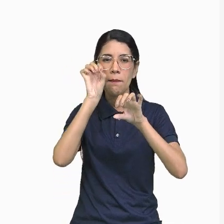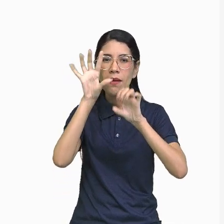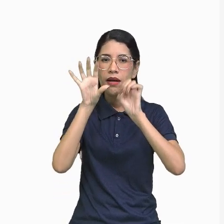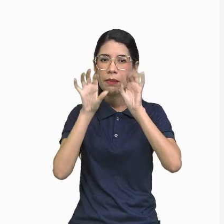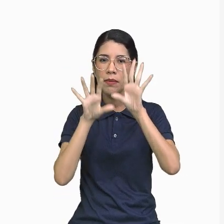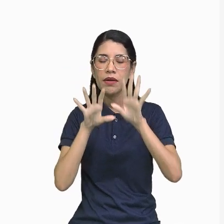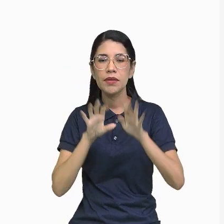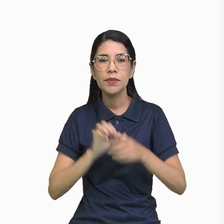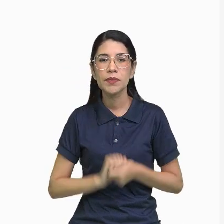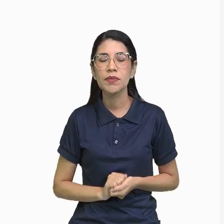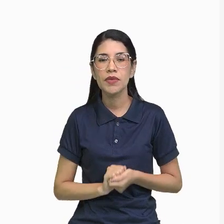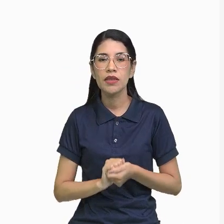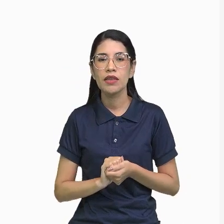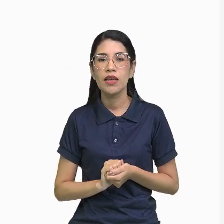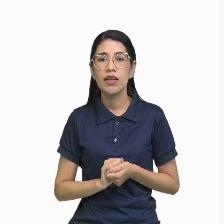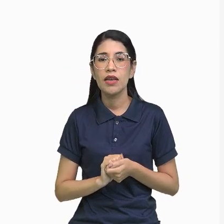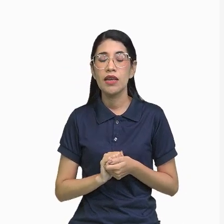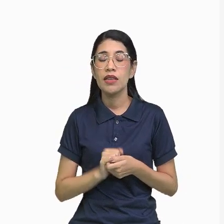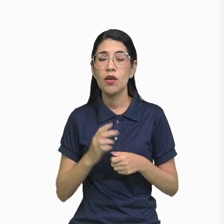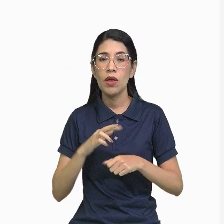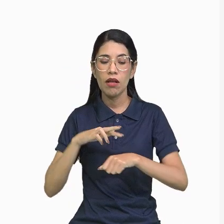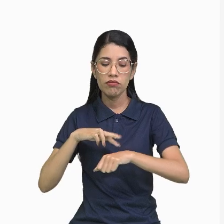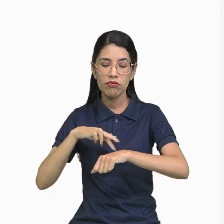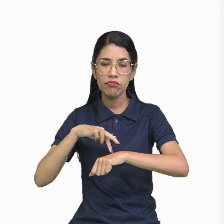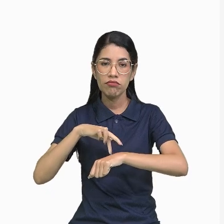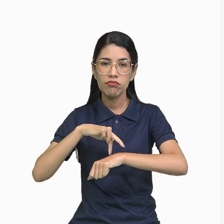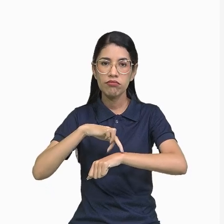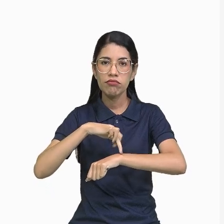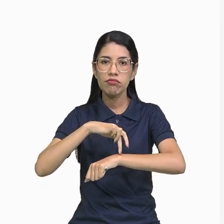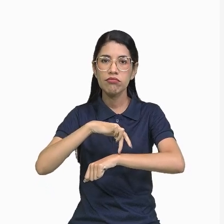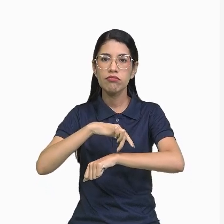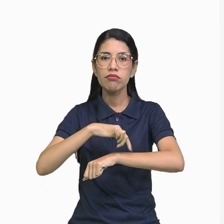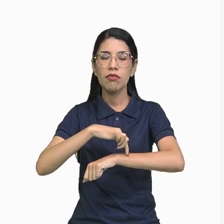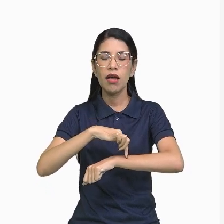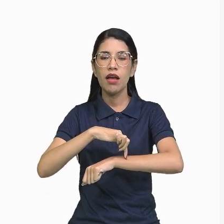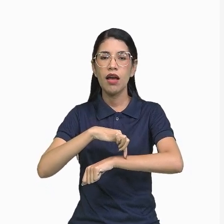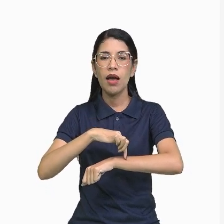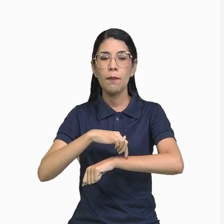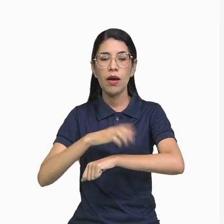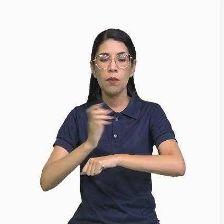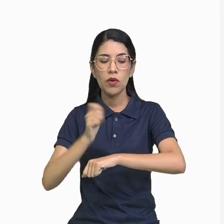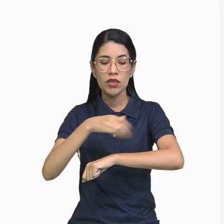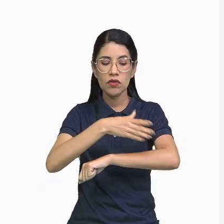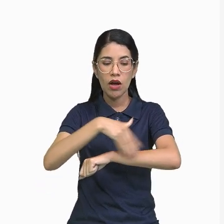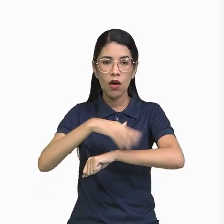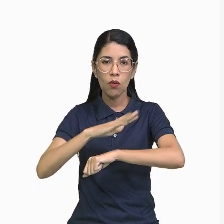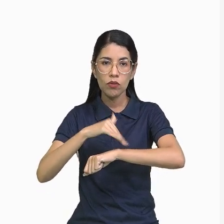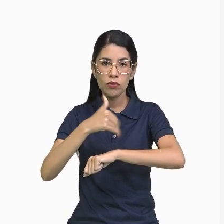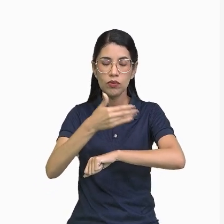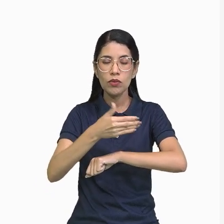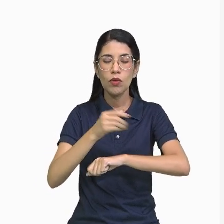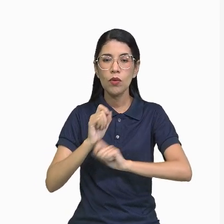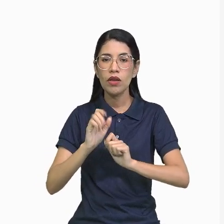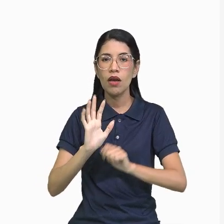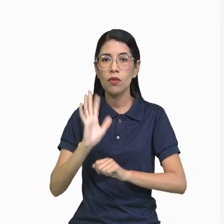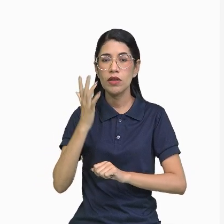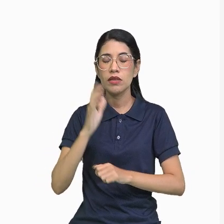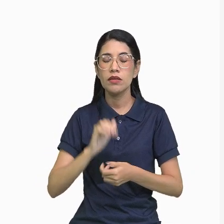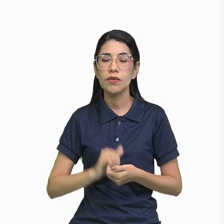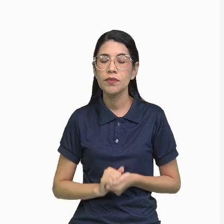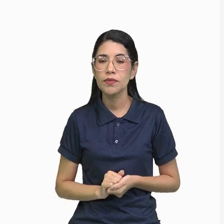morria. Então, ao dar o passo de descida da calçada para atravessar a rua, o